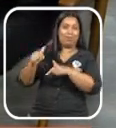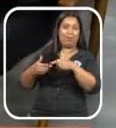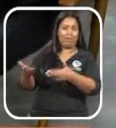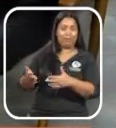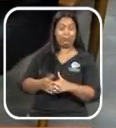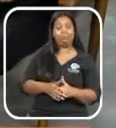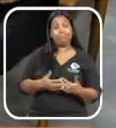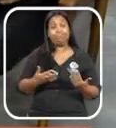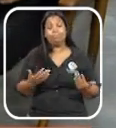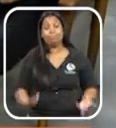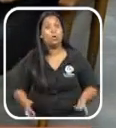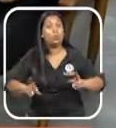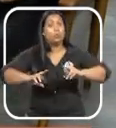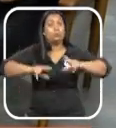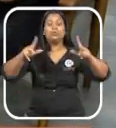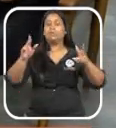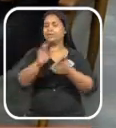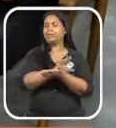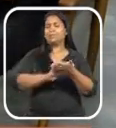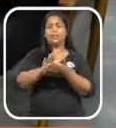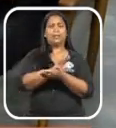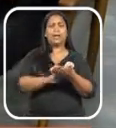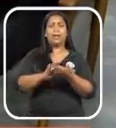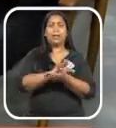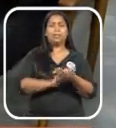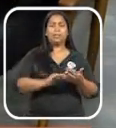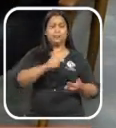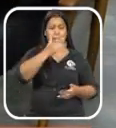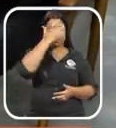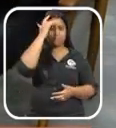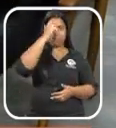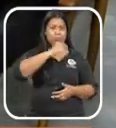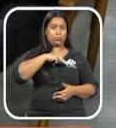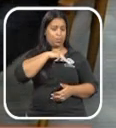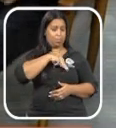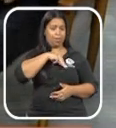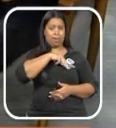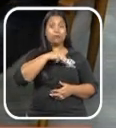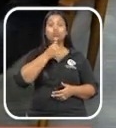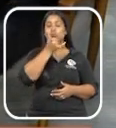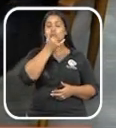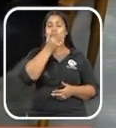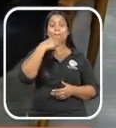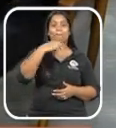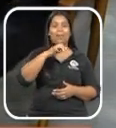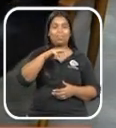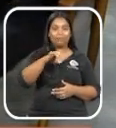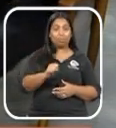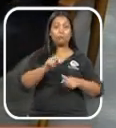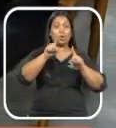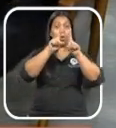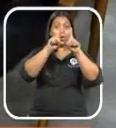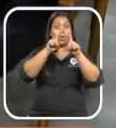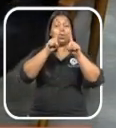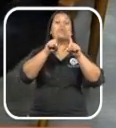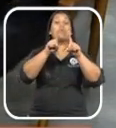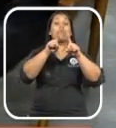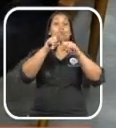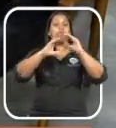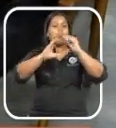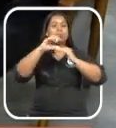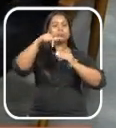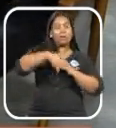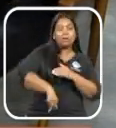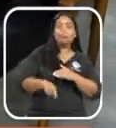que é concursado aqui, e das pessoas que trabalham na limpeza. Todos contribuem com o Poder Legislativo, estão trabalhando,